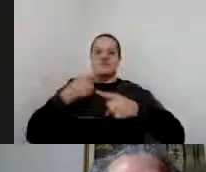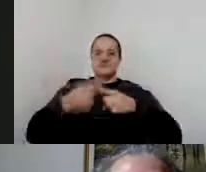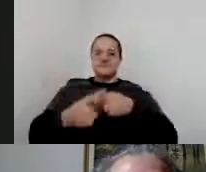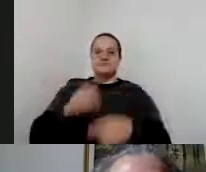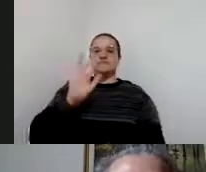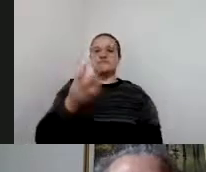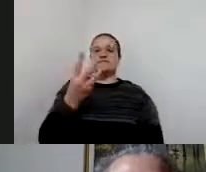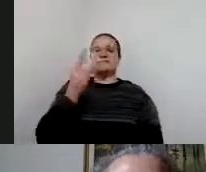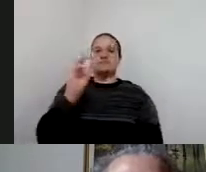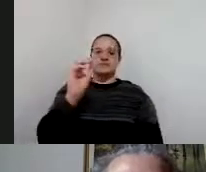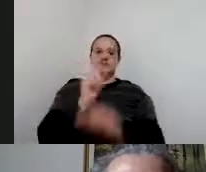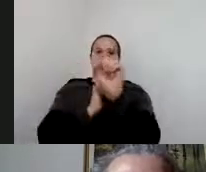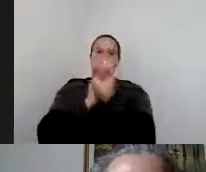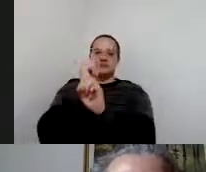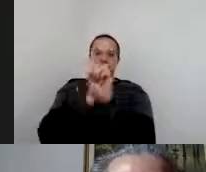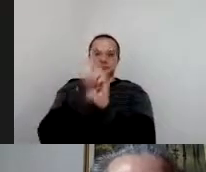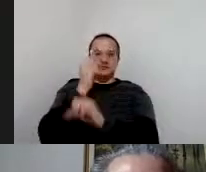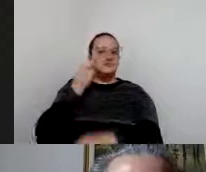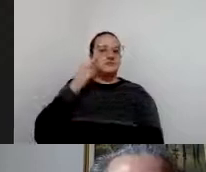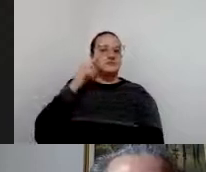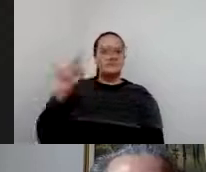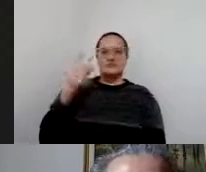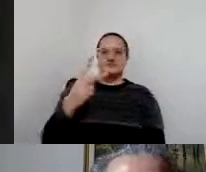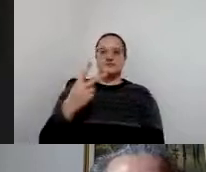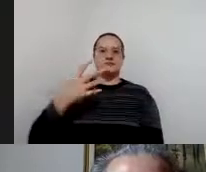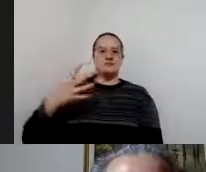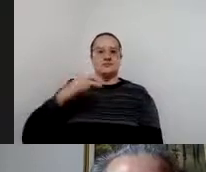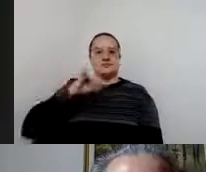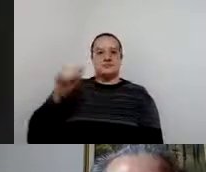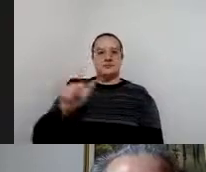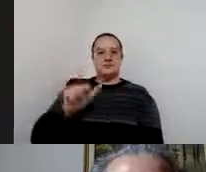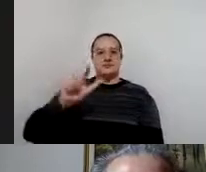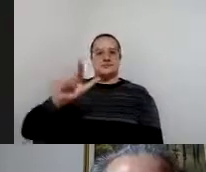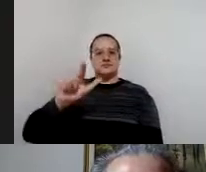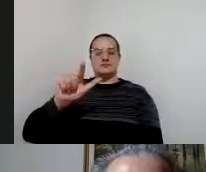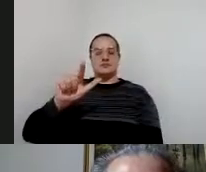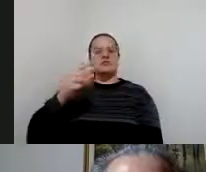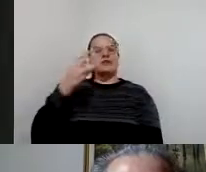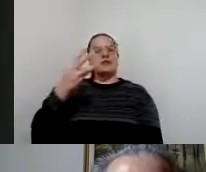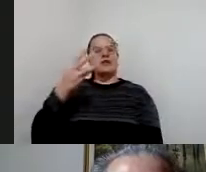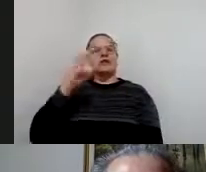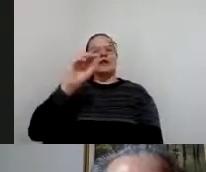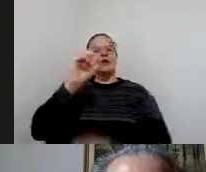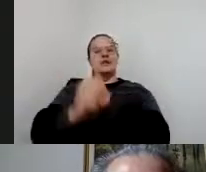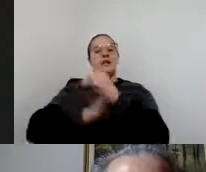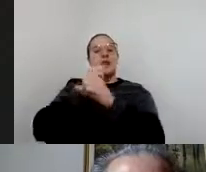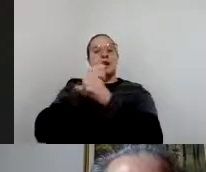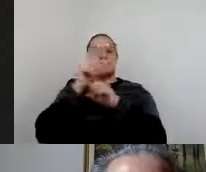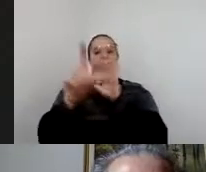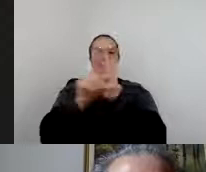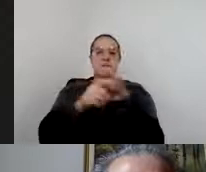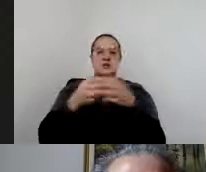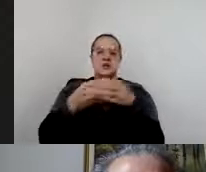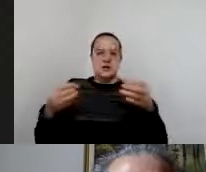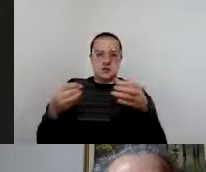de existência, ou completaremos no dia 24 de julho, 3 décadas de existência da lei de cotas. Diga-se de passagem, o